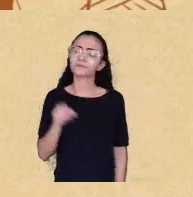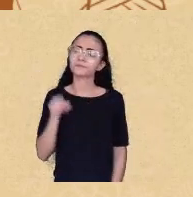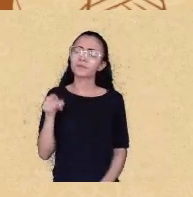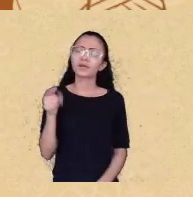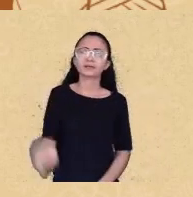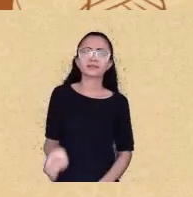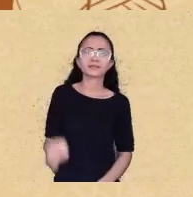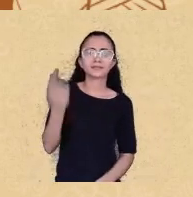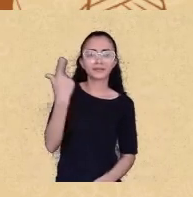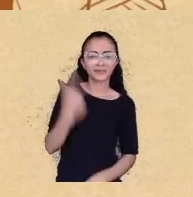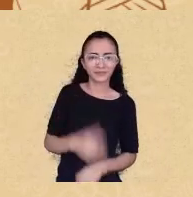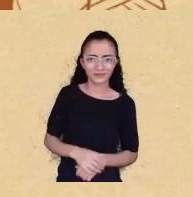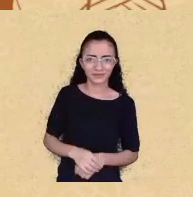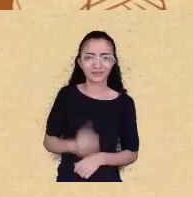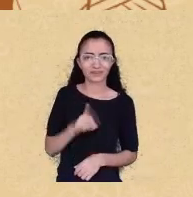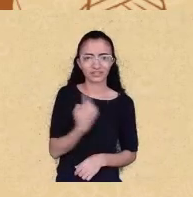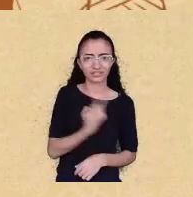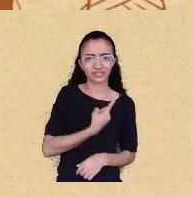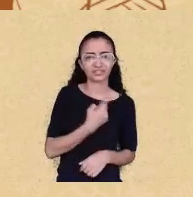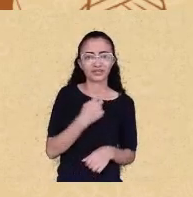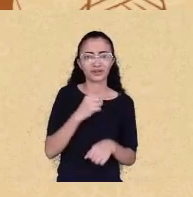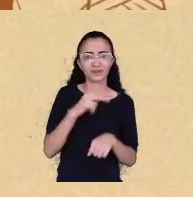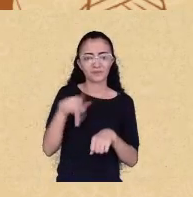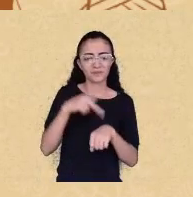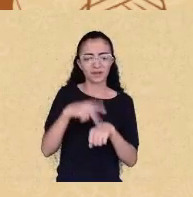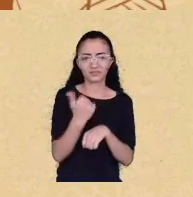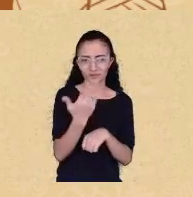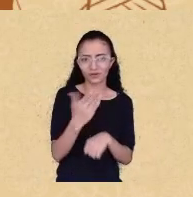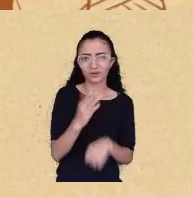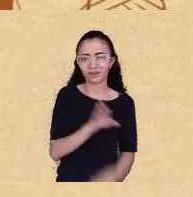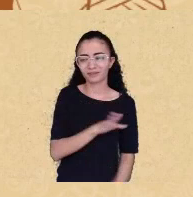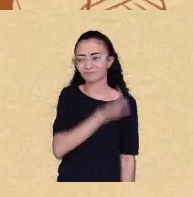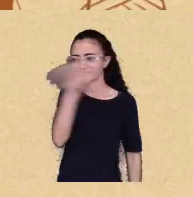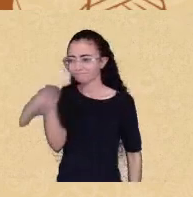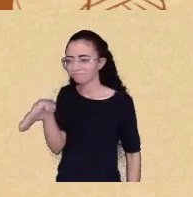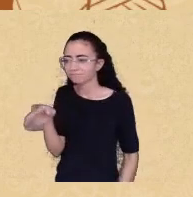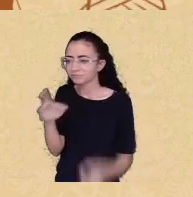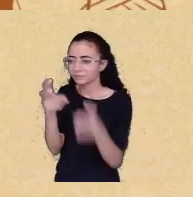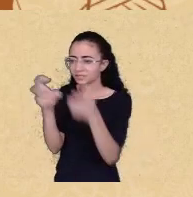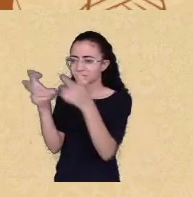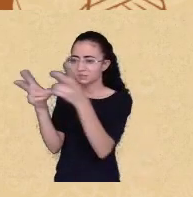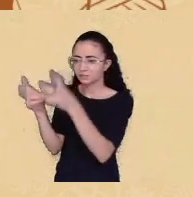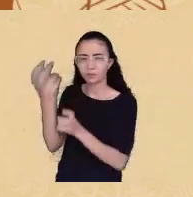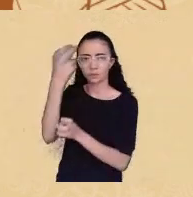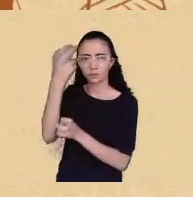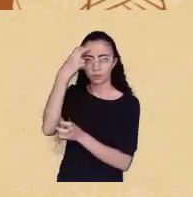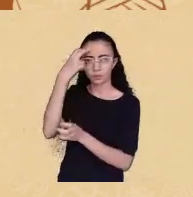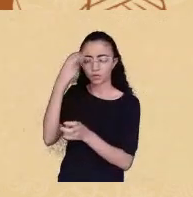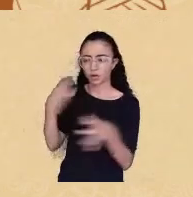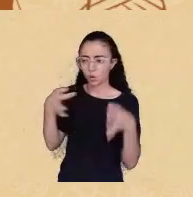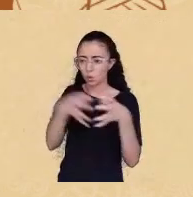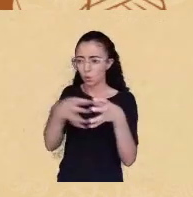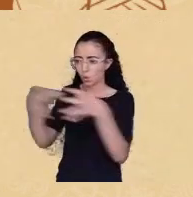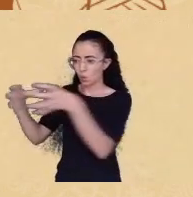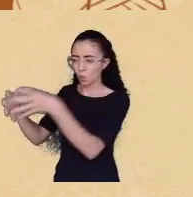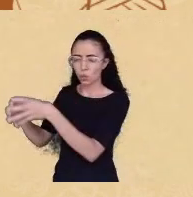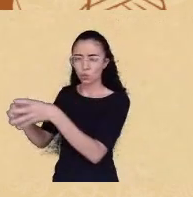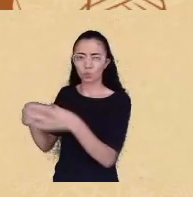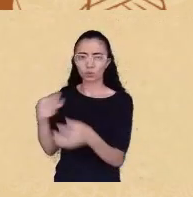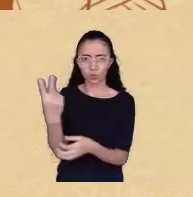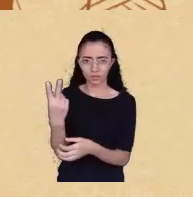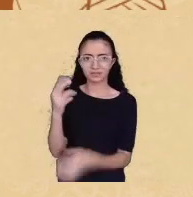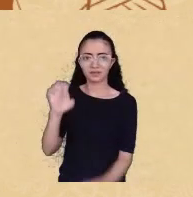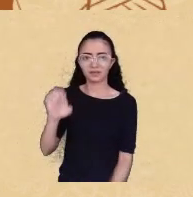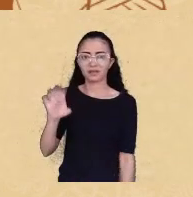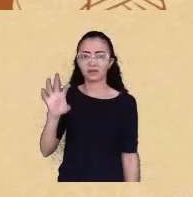ser estrangeira, olhando a cultura deles e vendo os diferentes grupos, pelo menos em dois grupos étnicos, dos